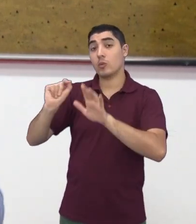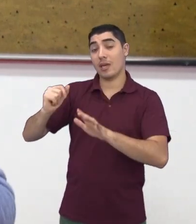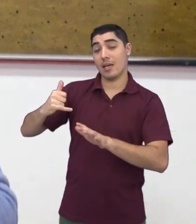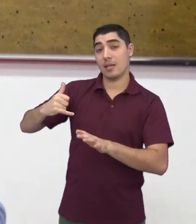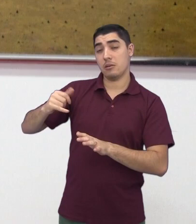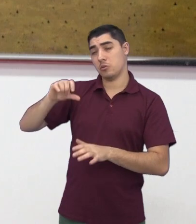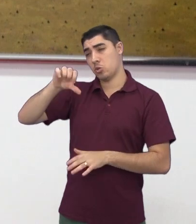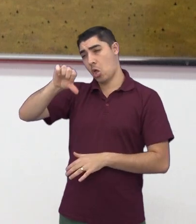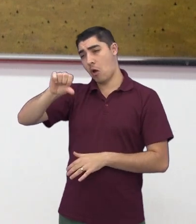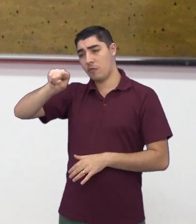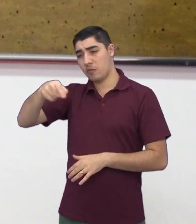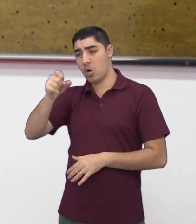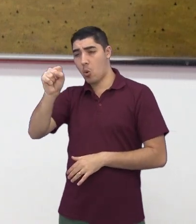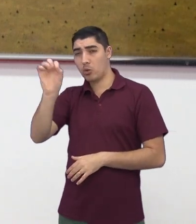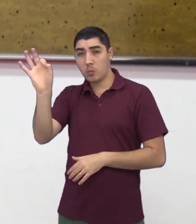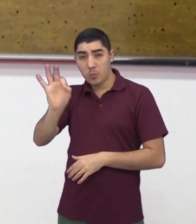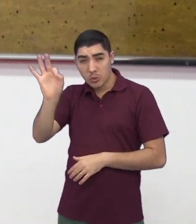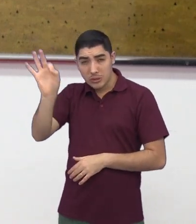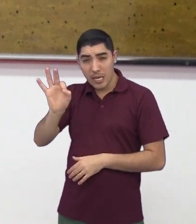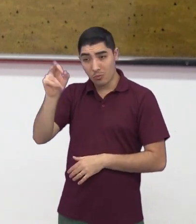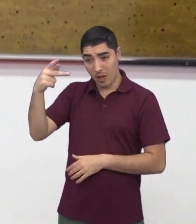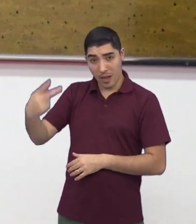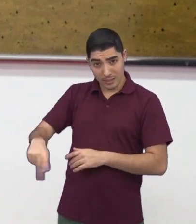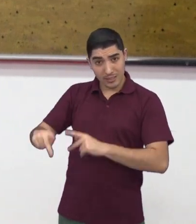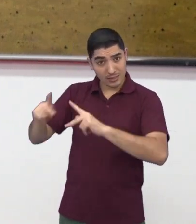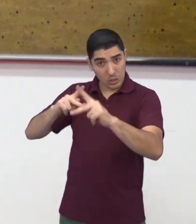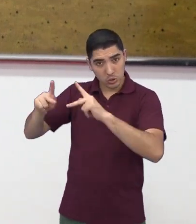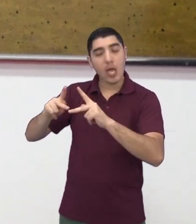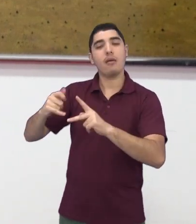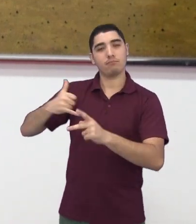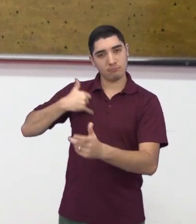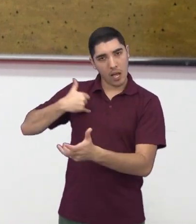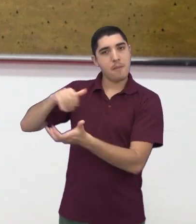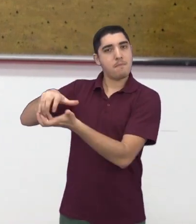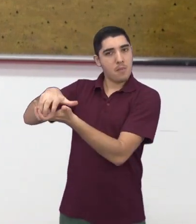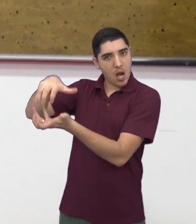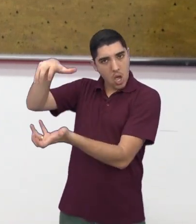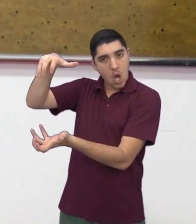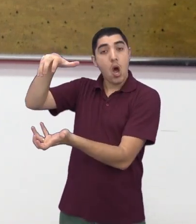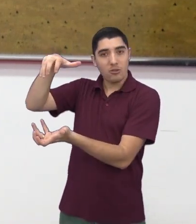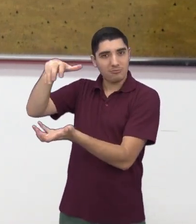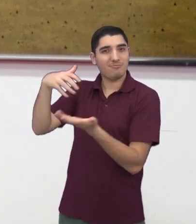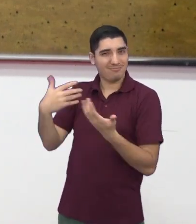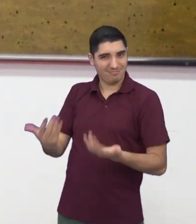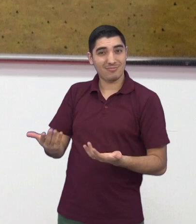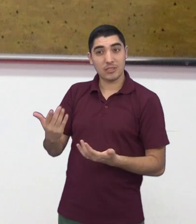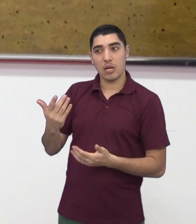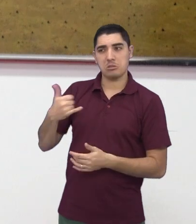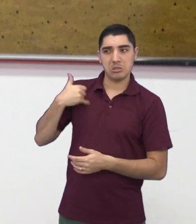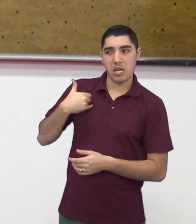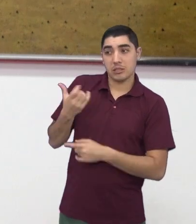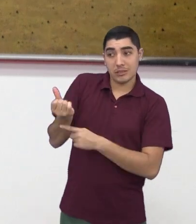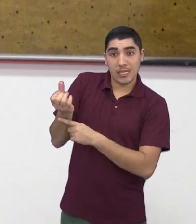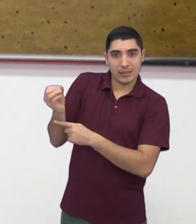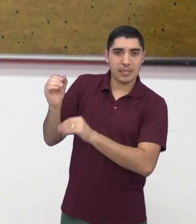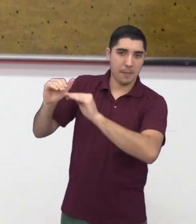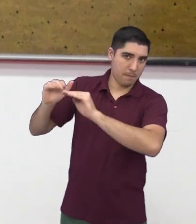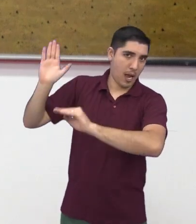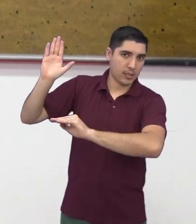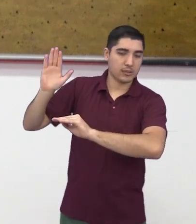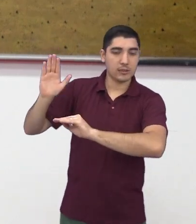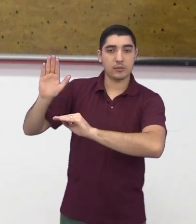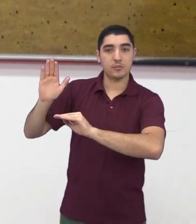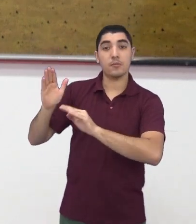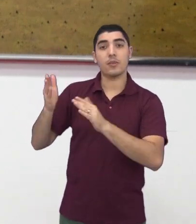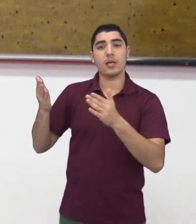aproximadamente 9,8% da população joseense era idosa, ou seja, tinha 60 anos ou mais. E